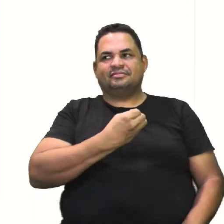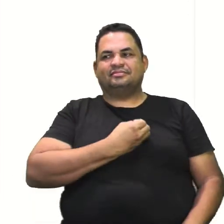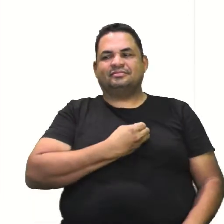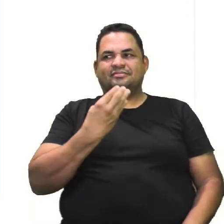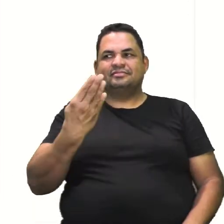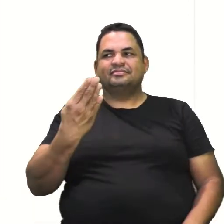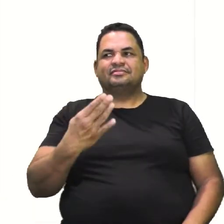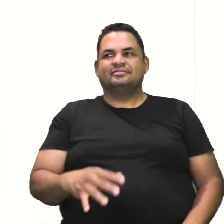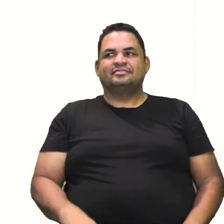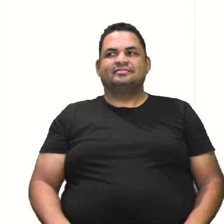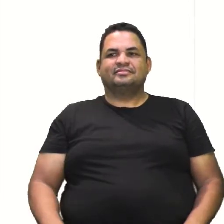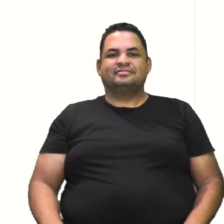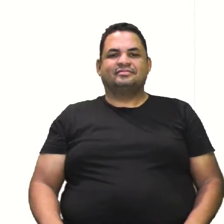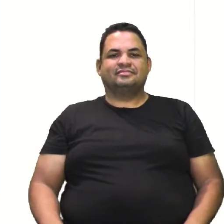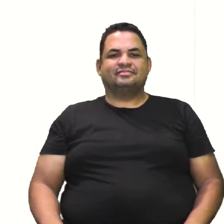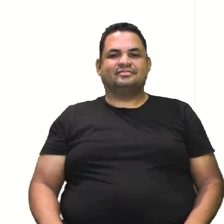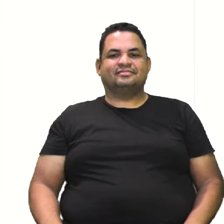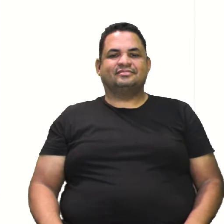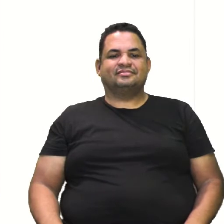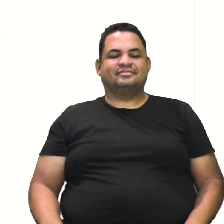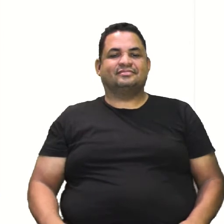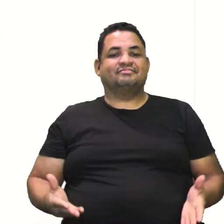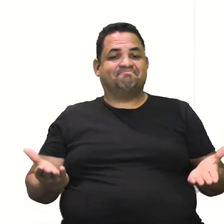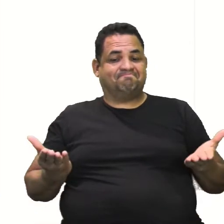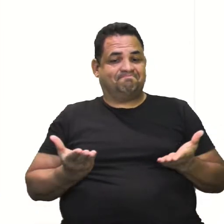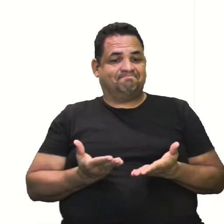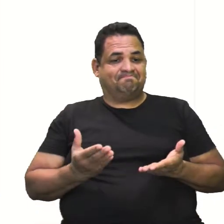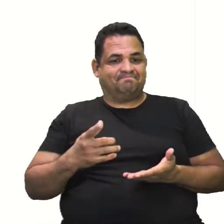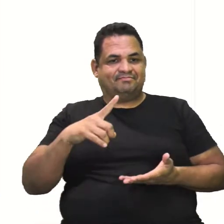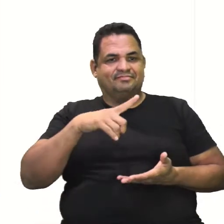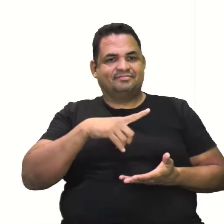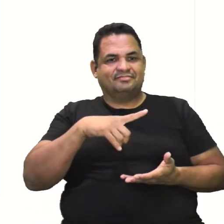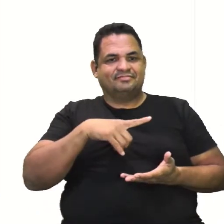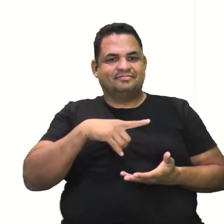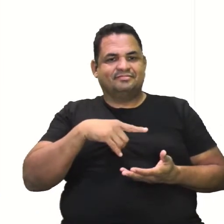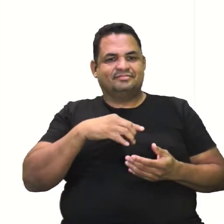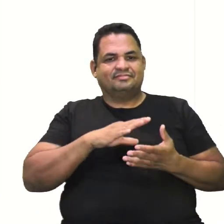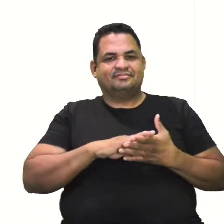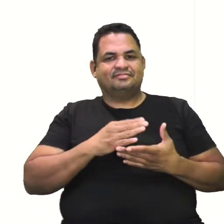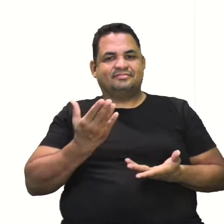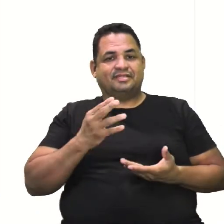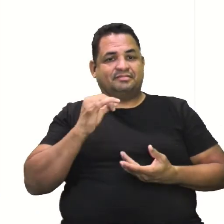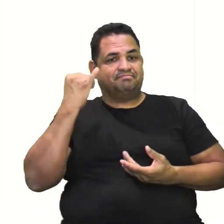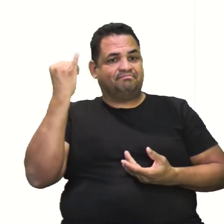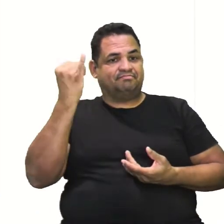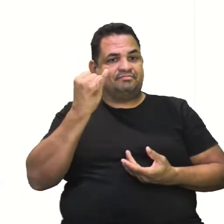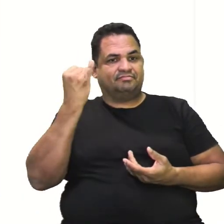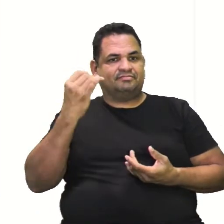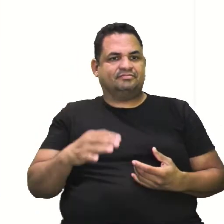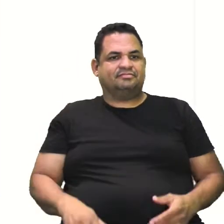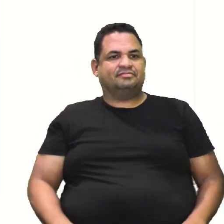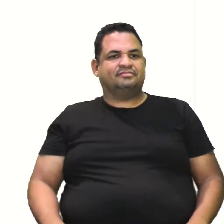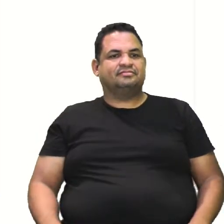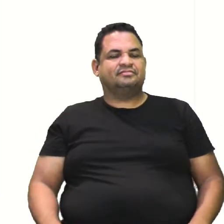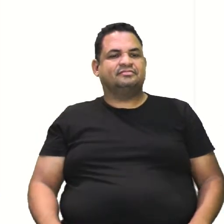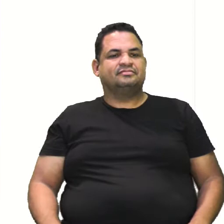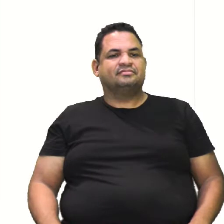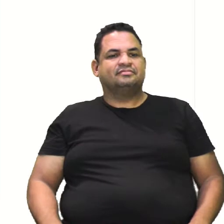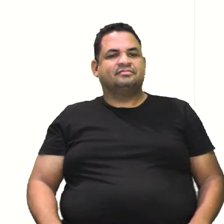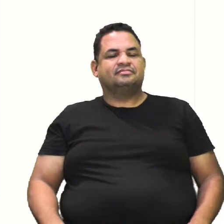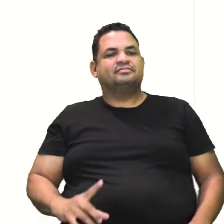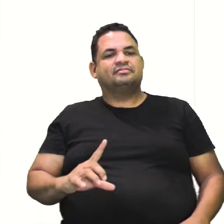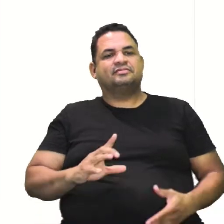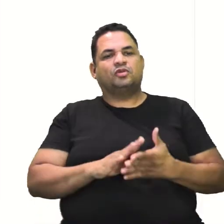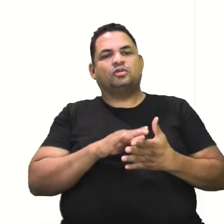número 4 e lá vem nós. Agora tem um ponto aqui importante. Olha só.